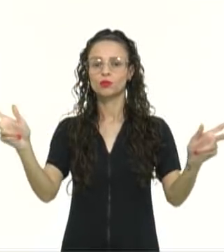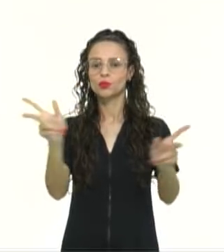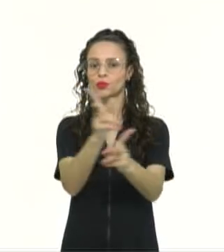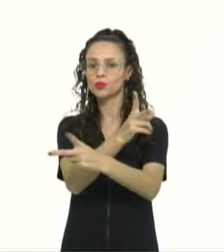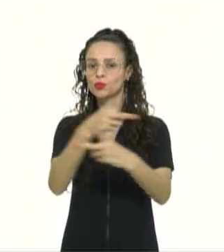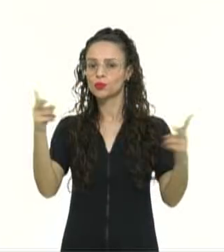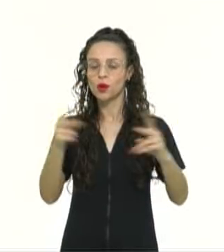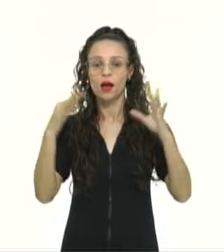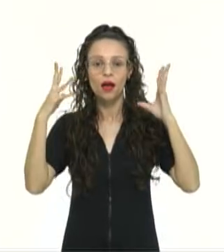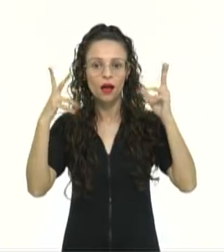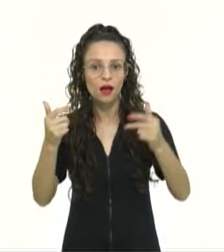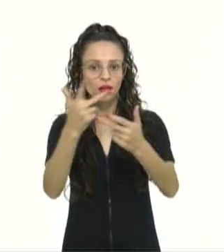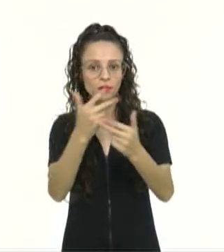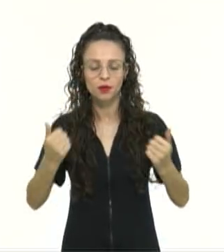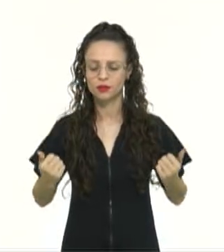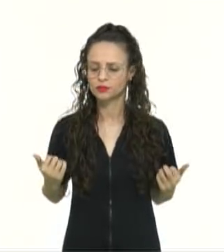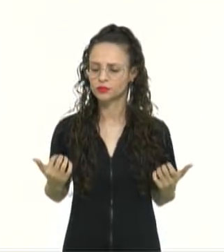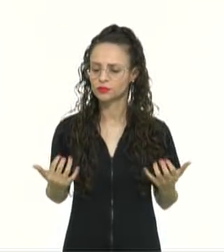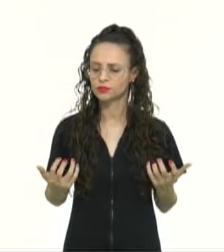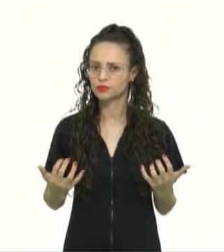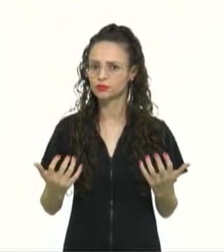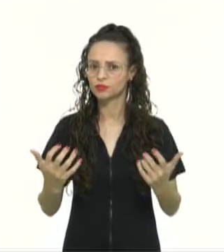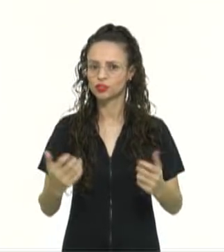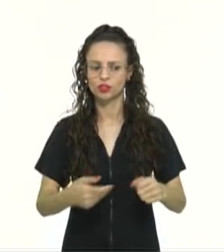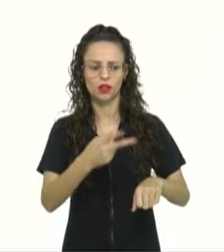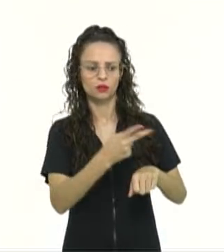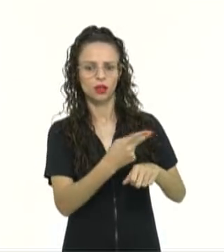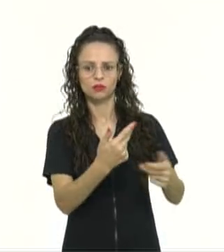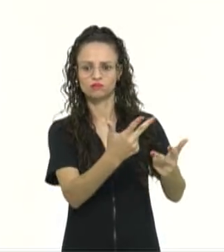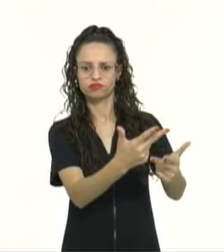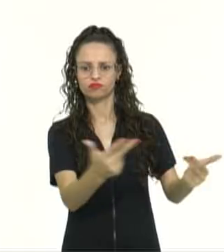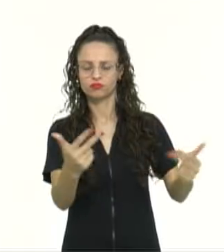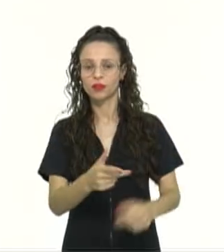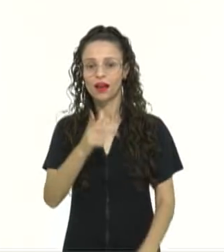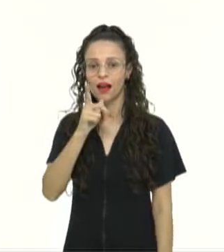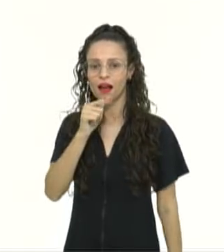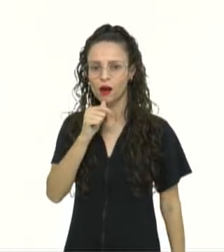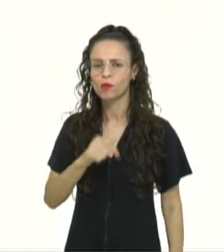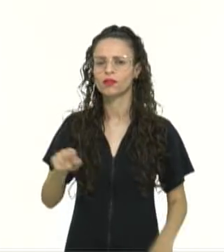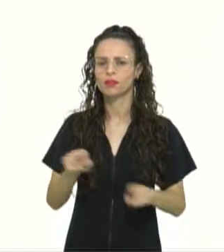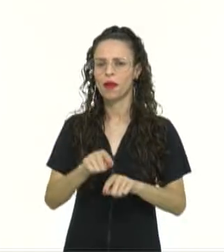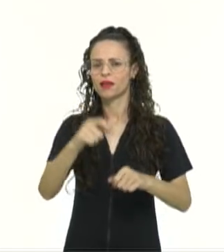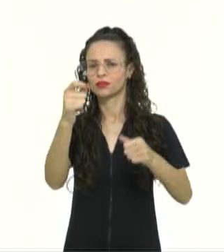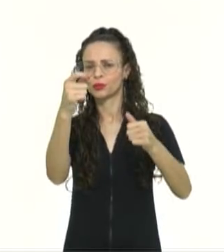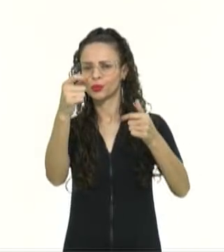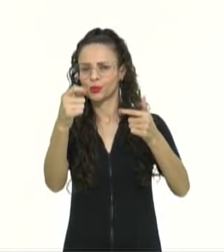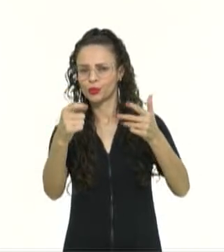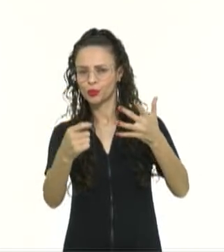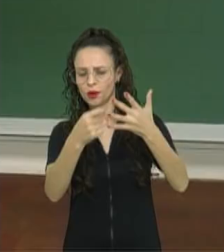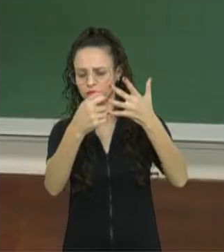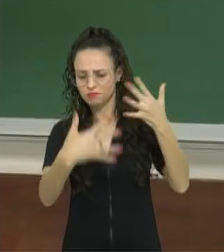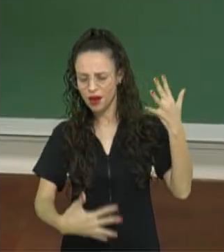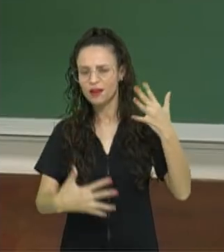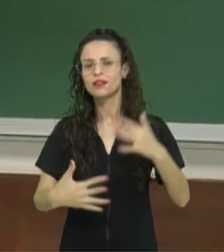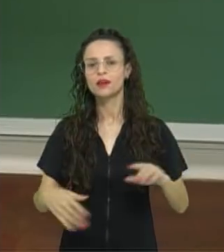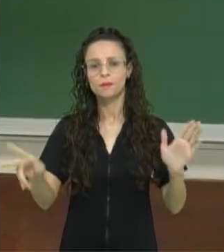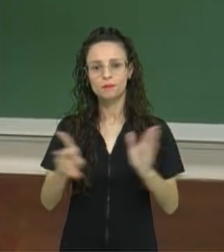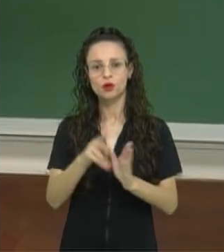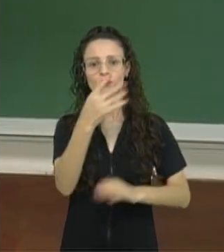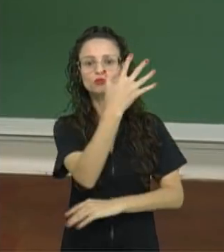os animais, os vegetais, minérios, a água e muitos outros recursos que